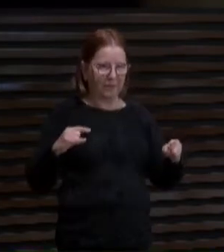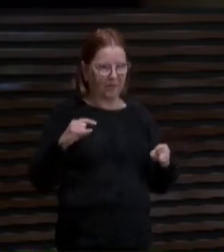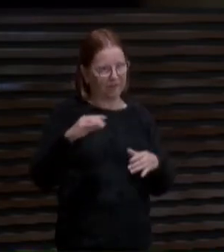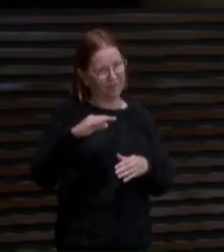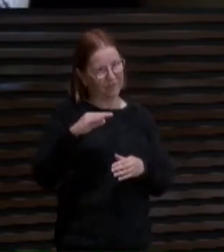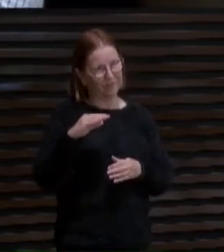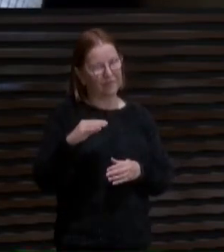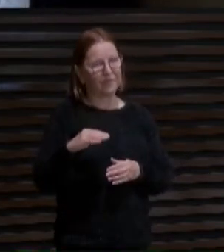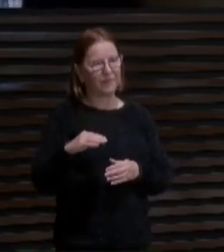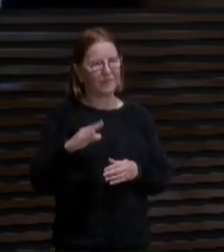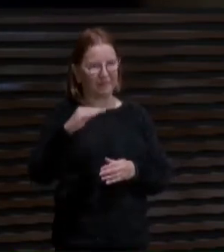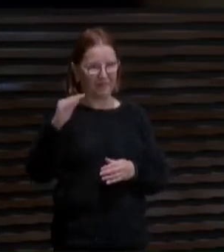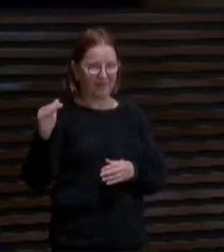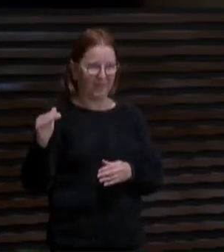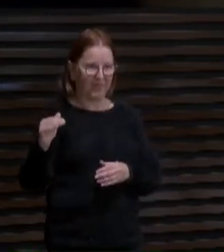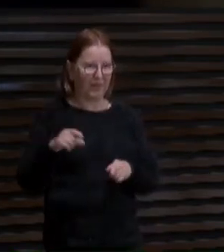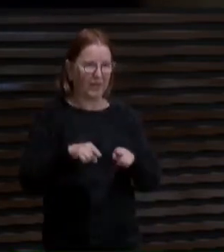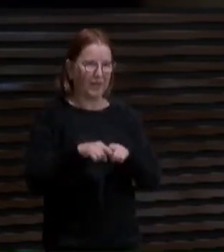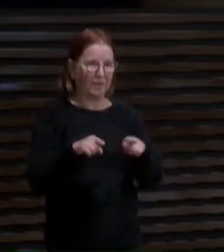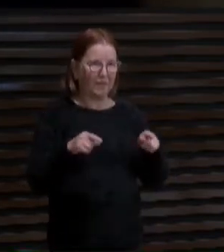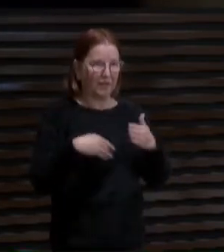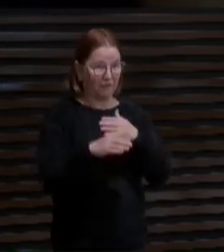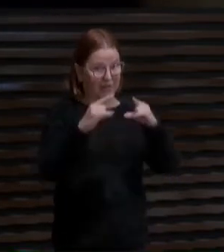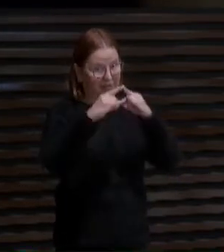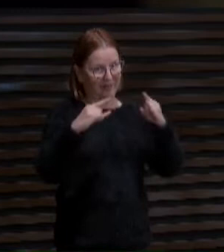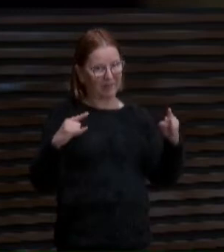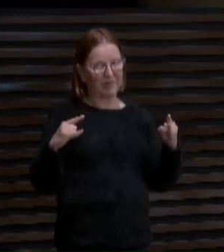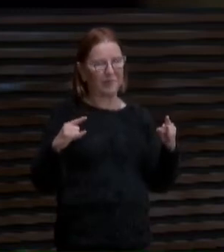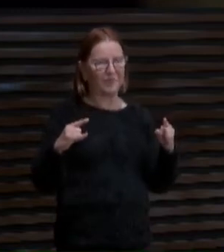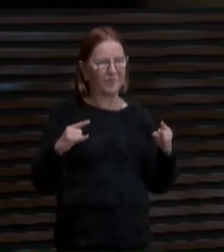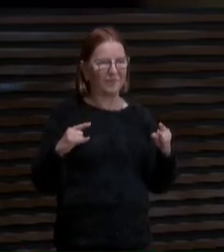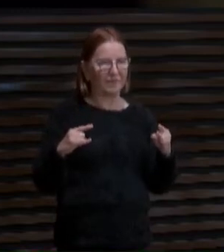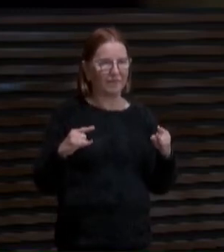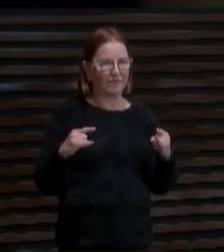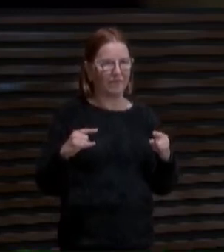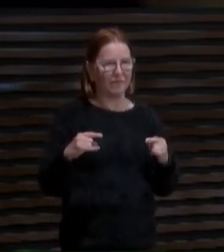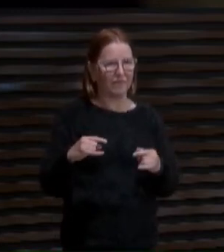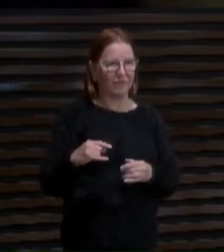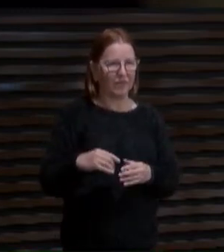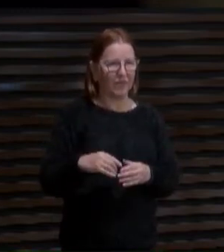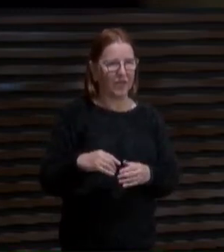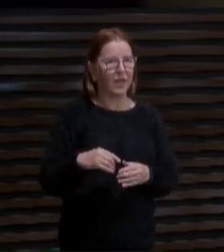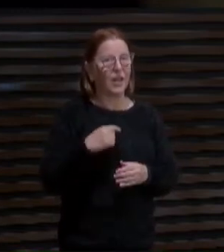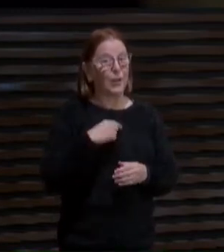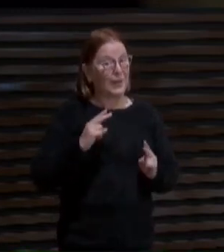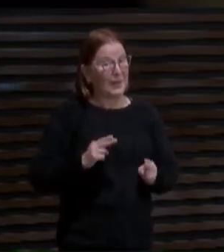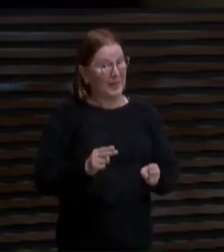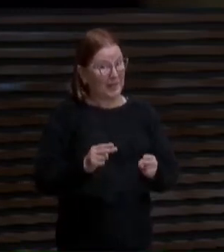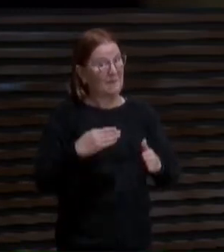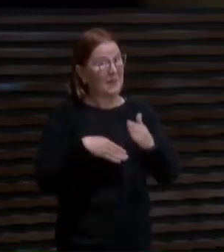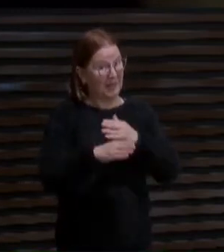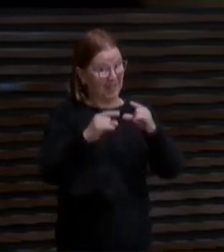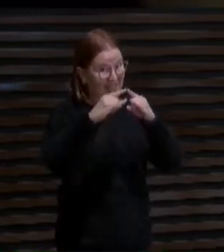não era mais adolescente mas eu fui no acampamento aliás eu em tudo quanto é acampamento eu participava dos três